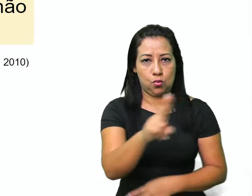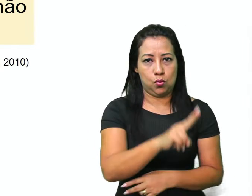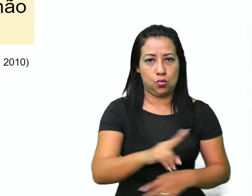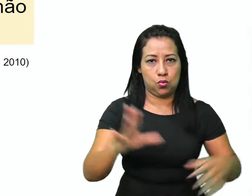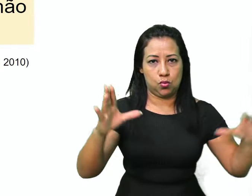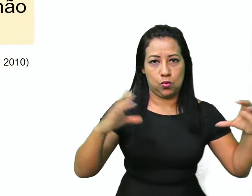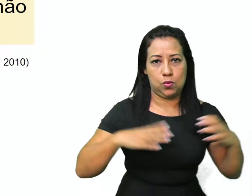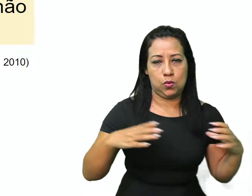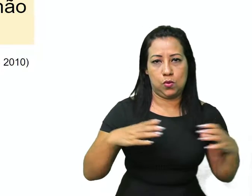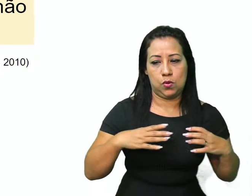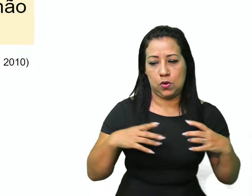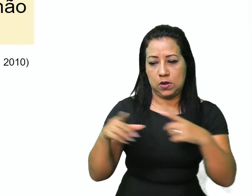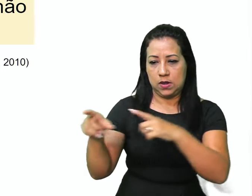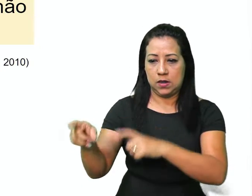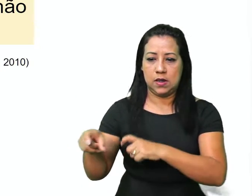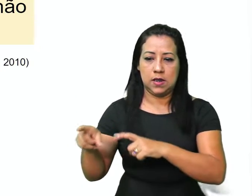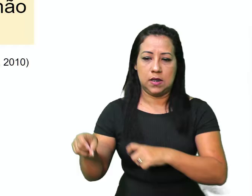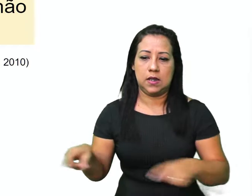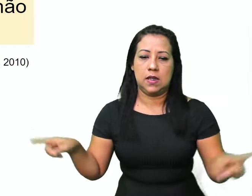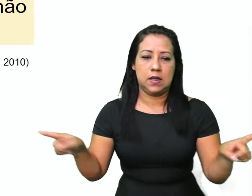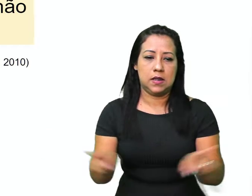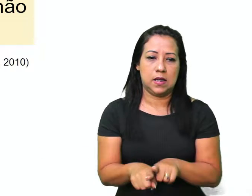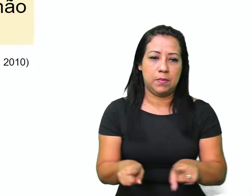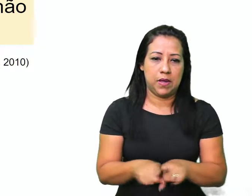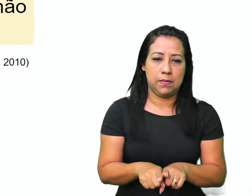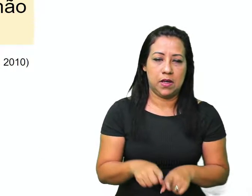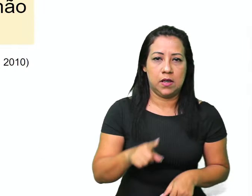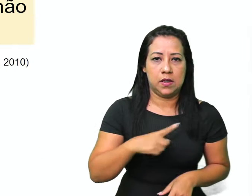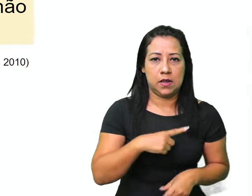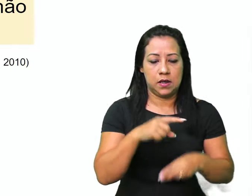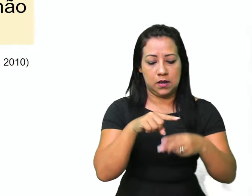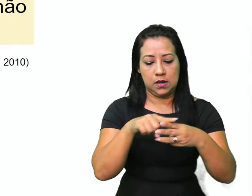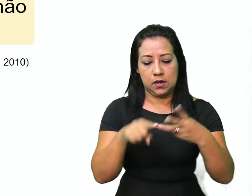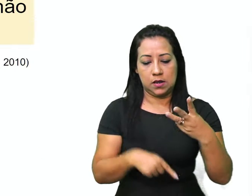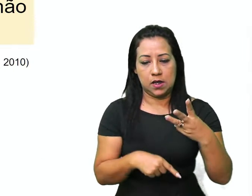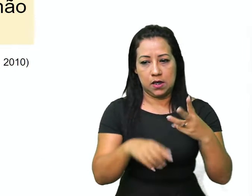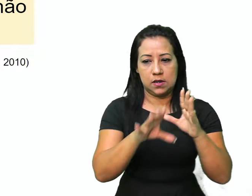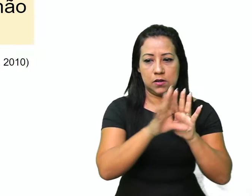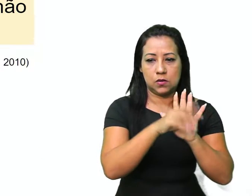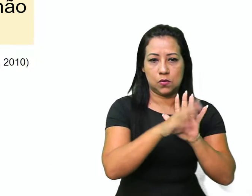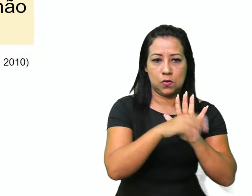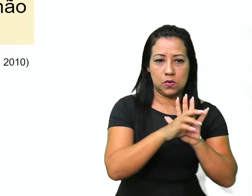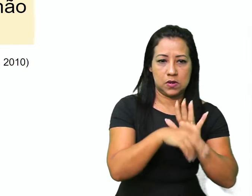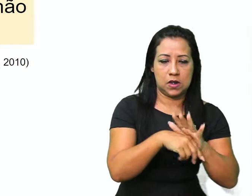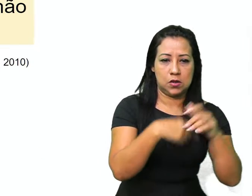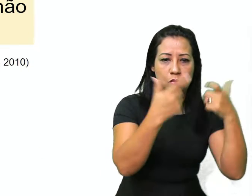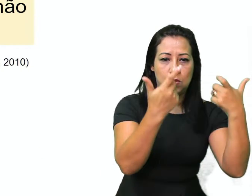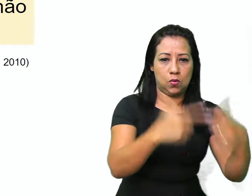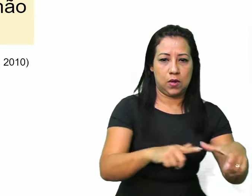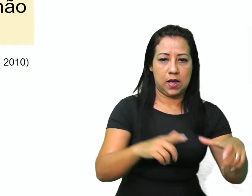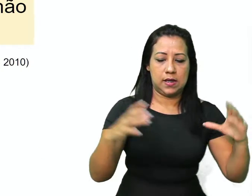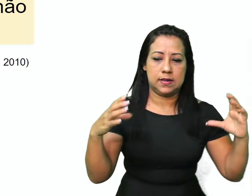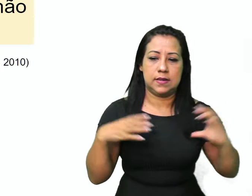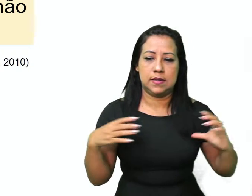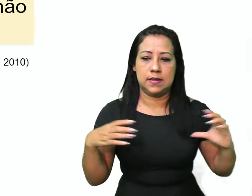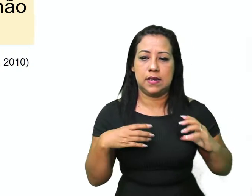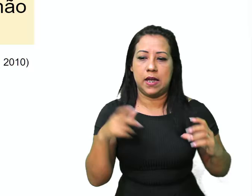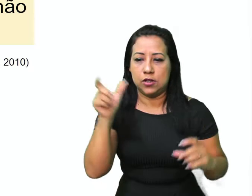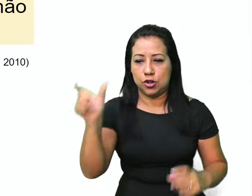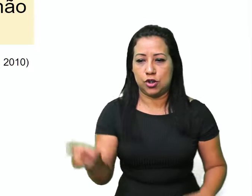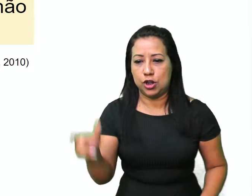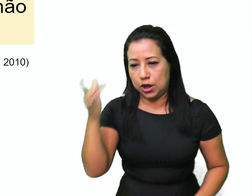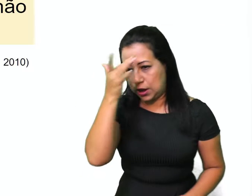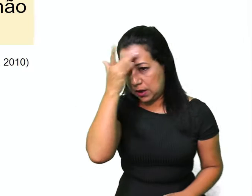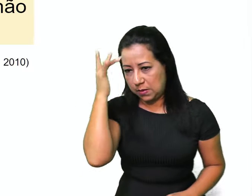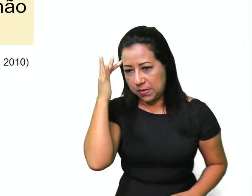Portanto, aí nós temos, ó, 3 conceitos: lugar, cidade e cidadania. Portanto, 2 para vocês não trocarem, o